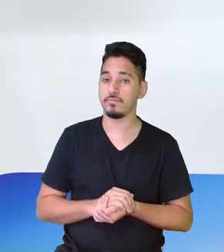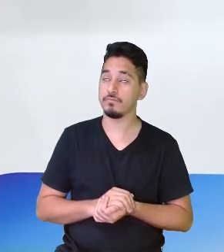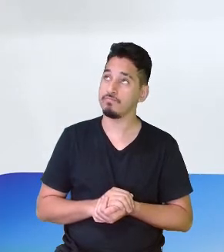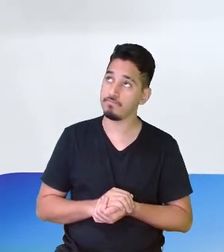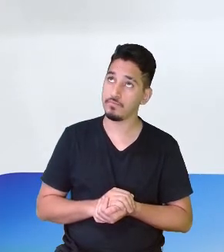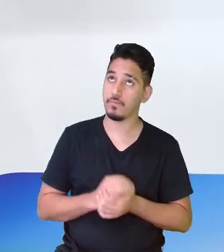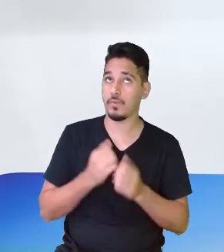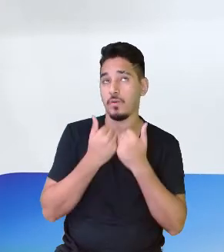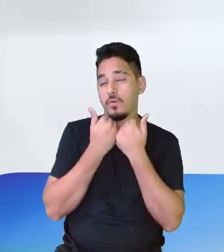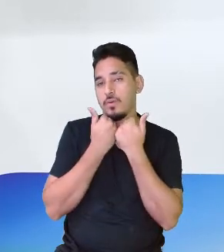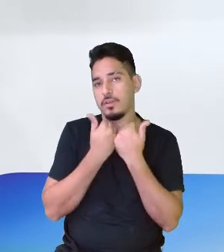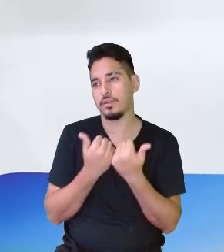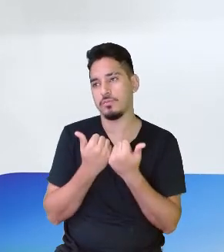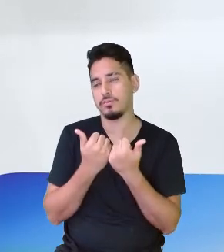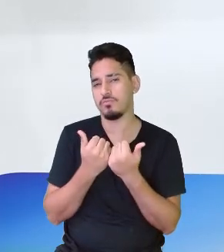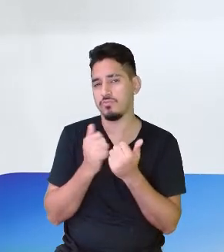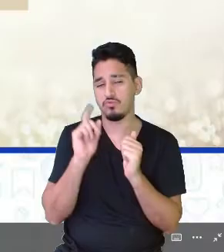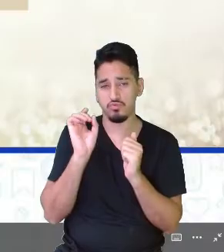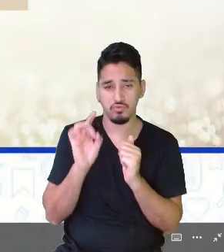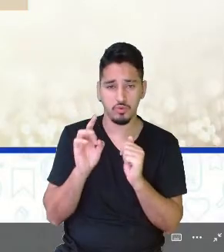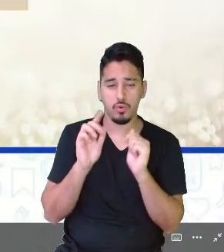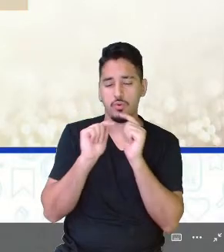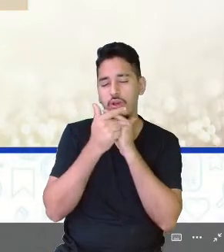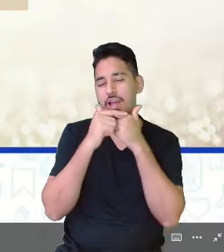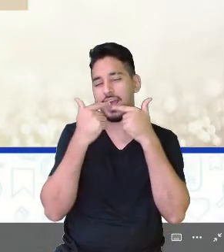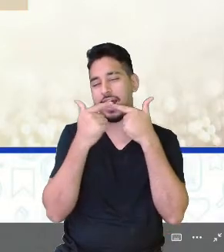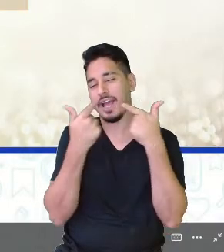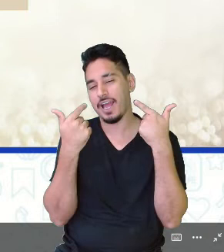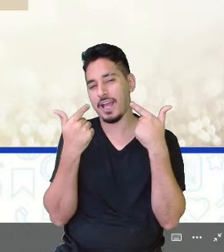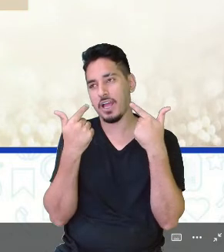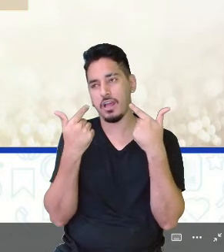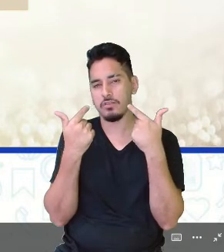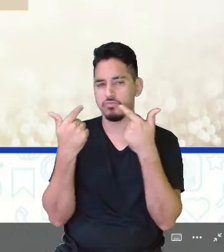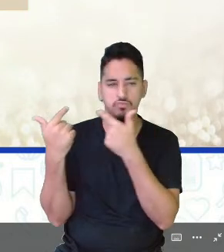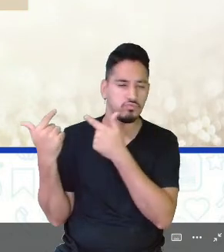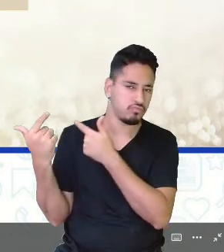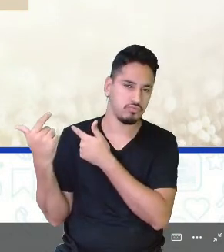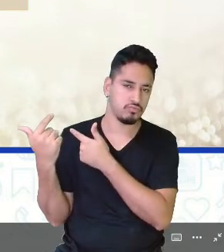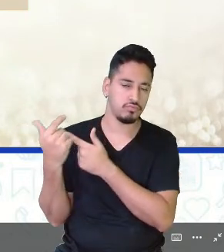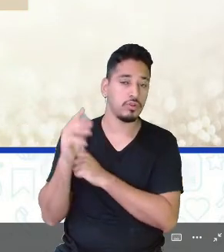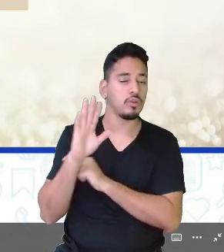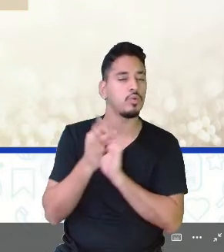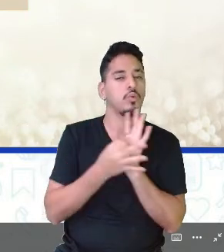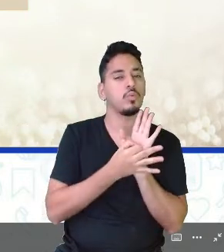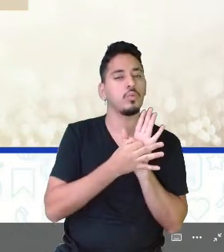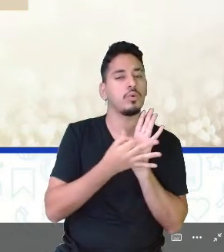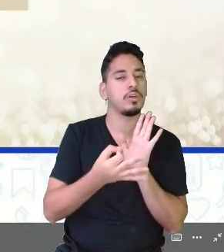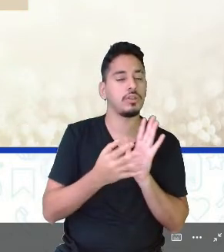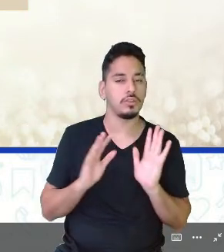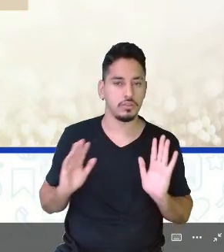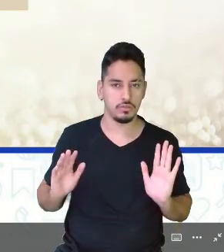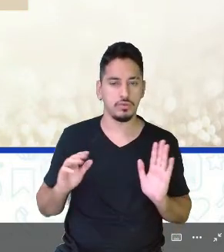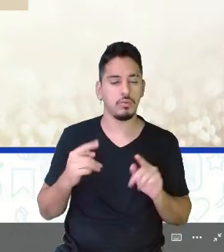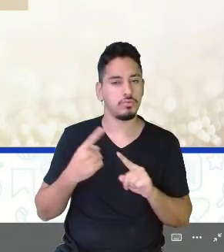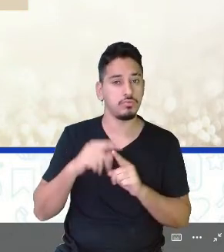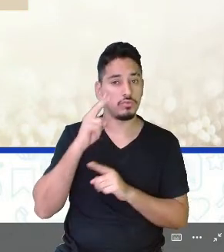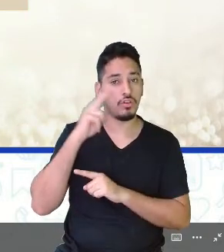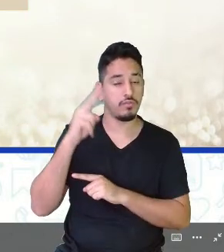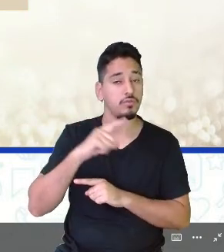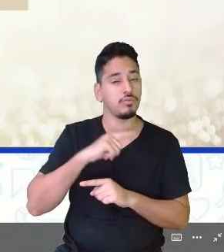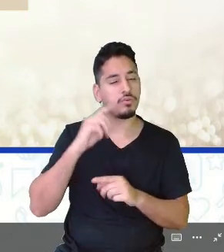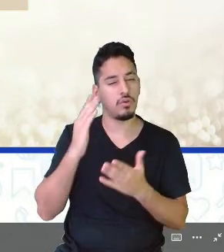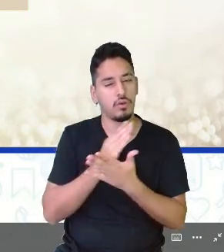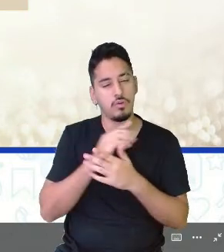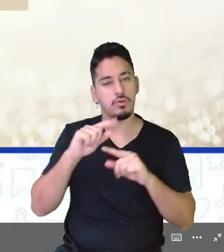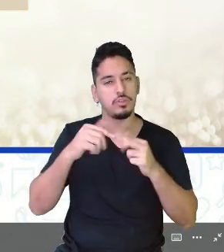Tá, mas nem só de humor vive o meme. E o aspecto crítico? Porque a gente viu que há um elemento crítico